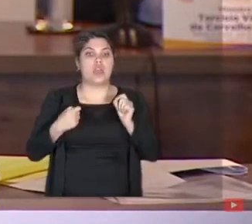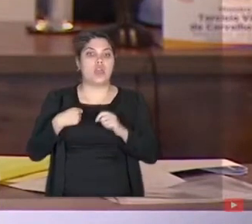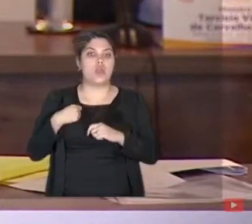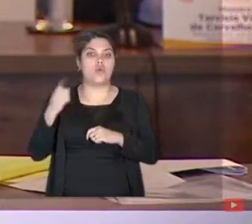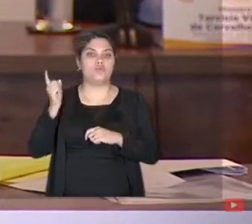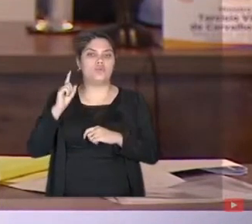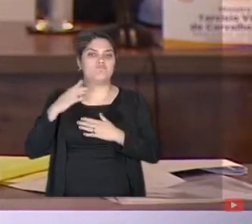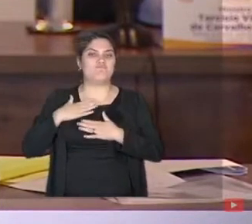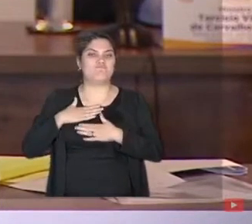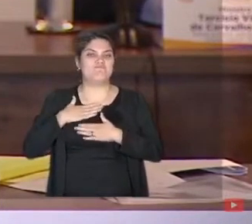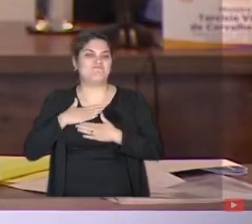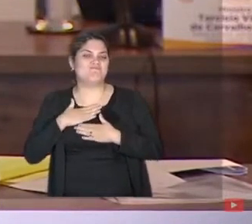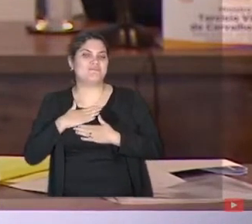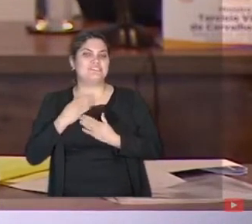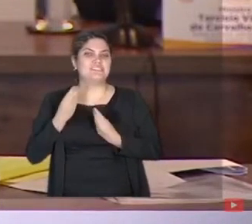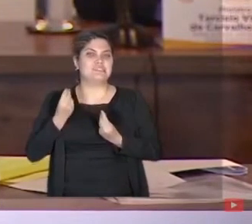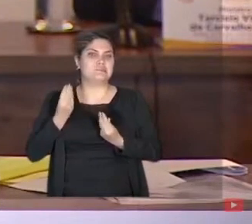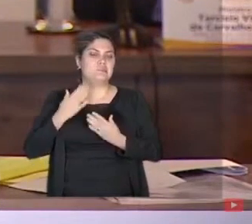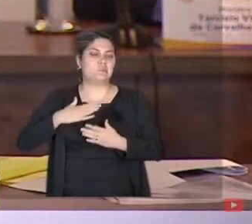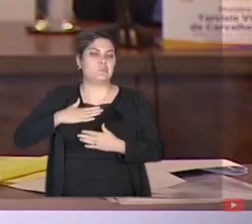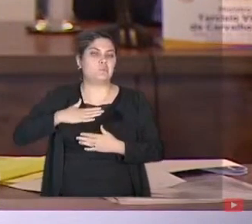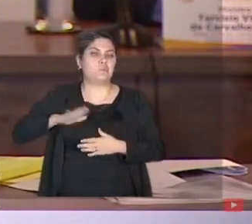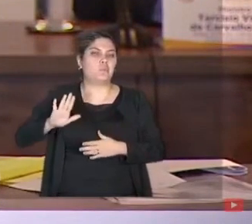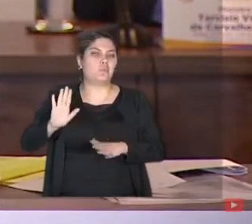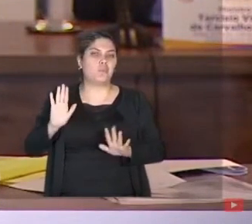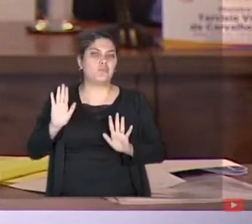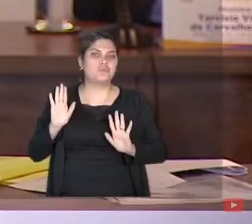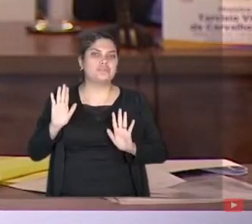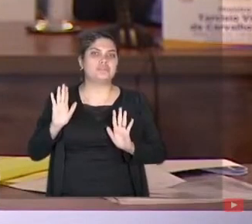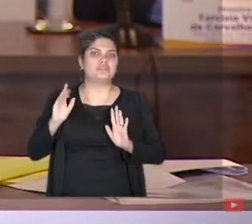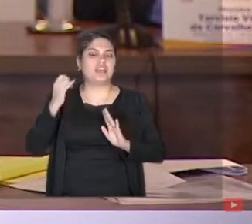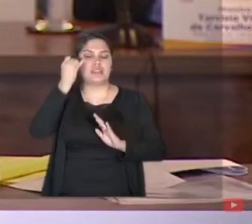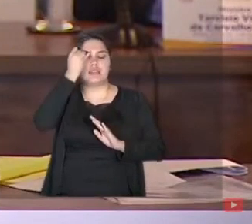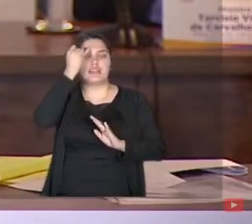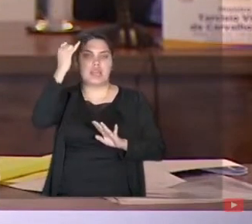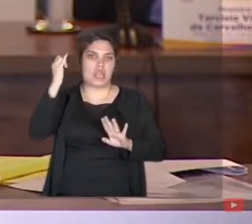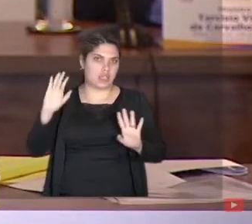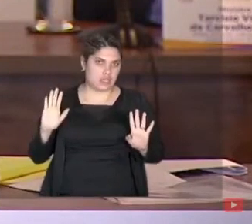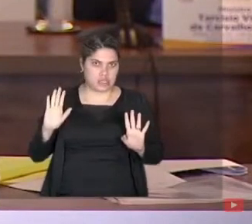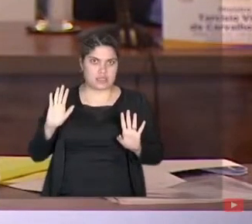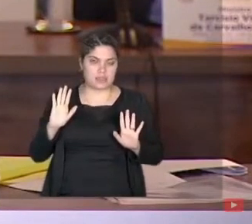tive simpatia pela ideia.